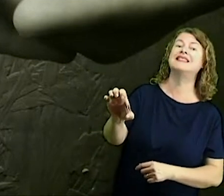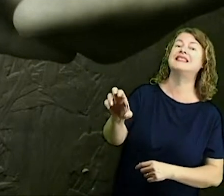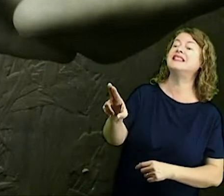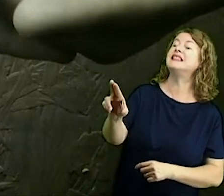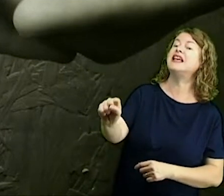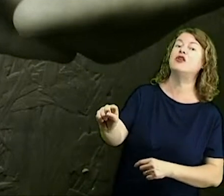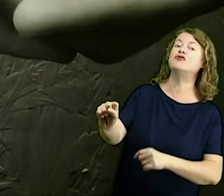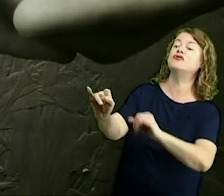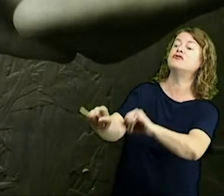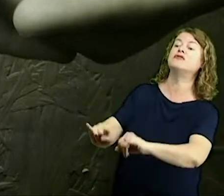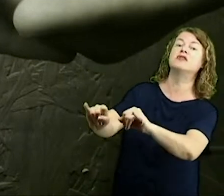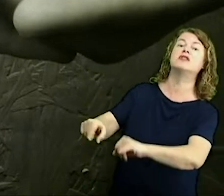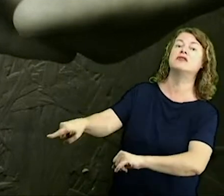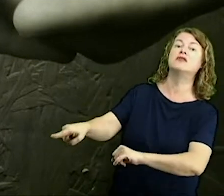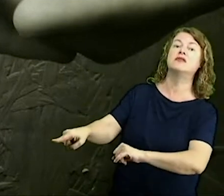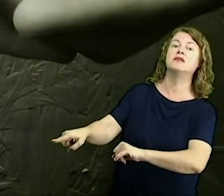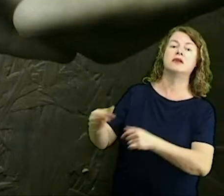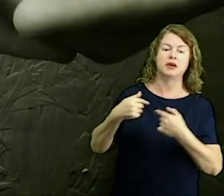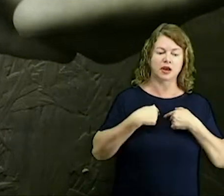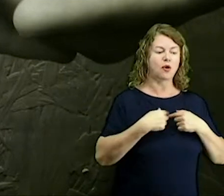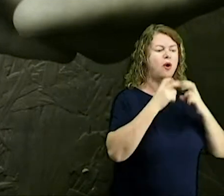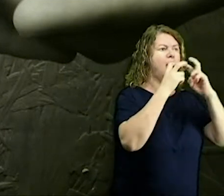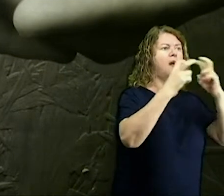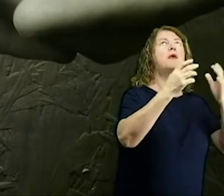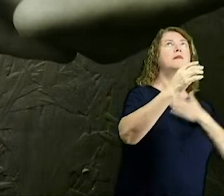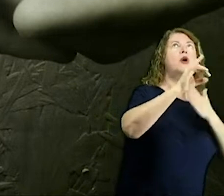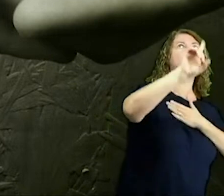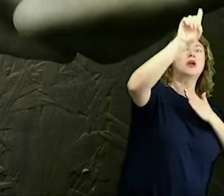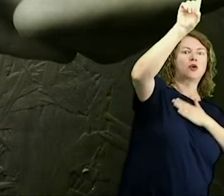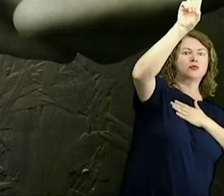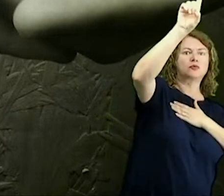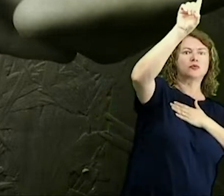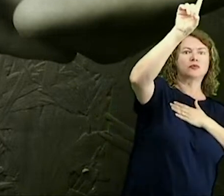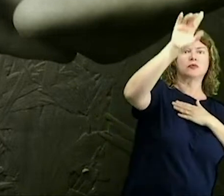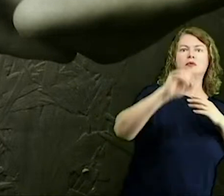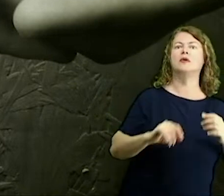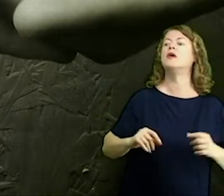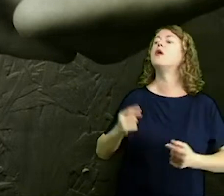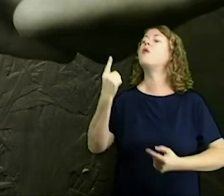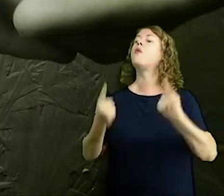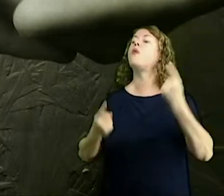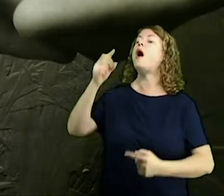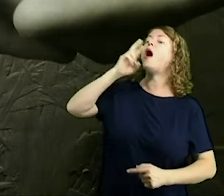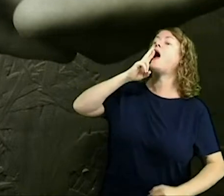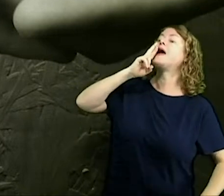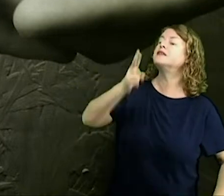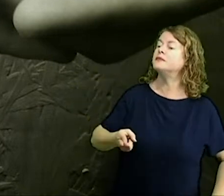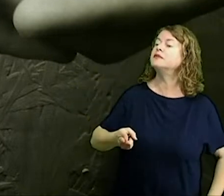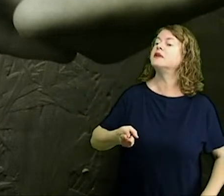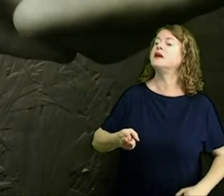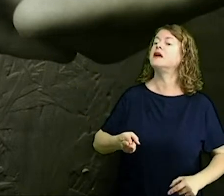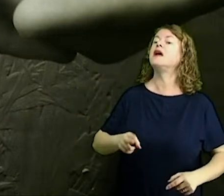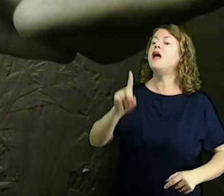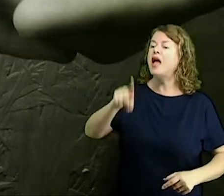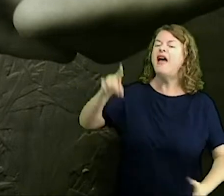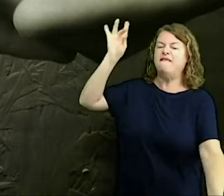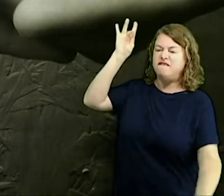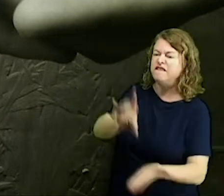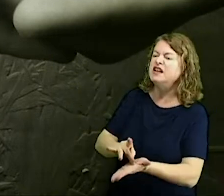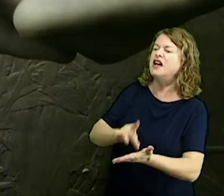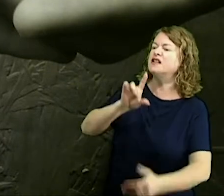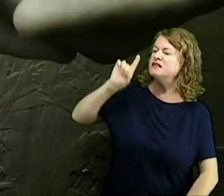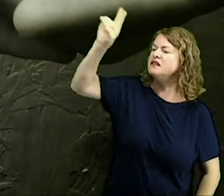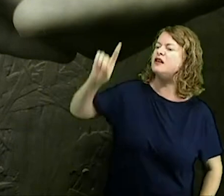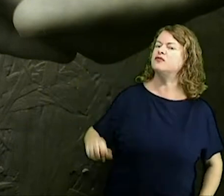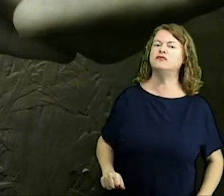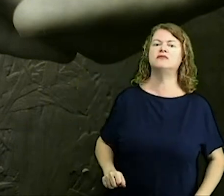que responder por meio de fogo, esse será o Deus verdadeiro, com letra maiúscula. E todo